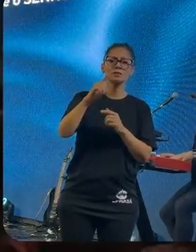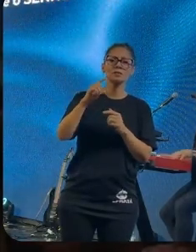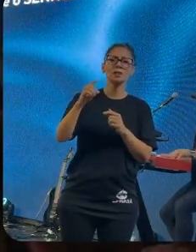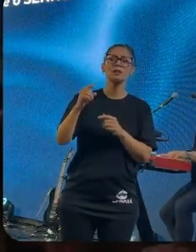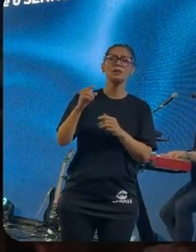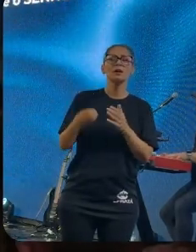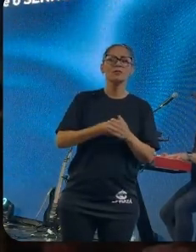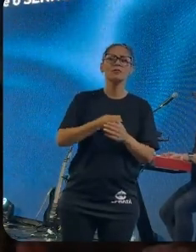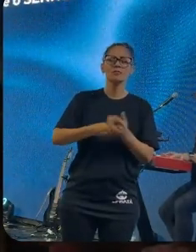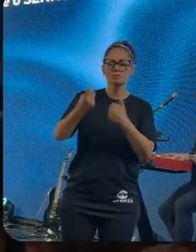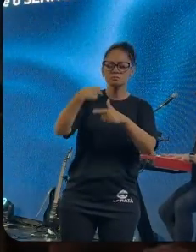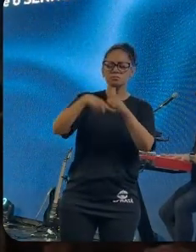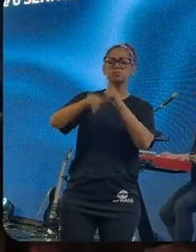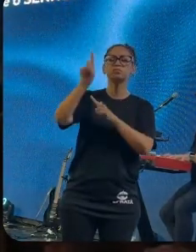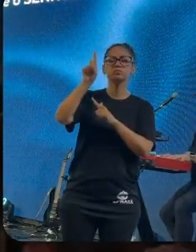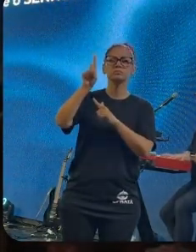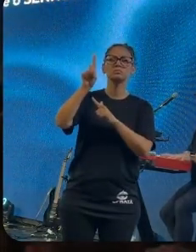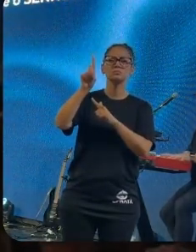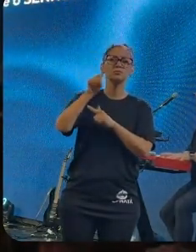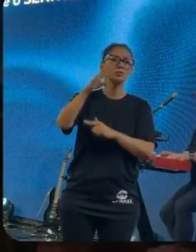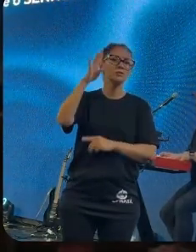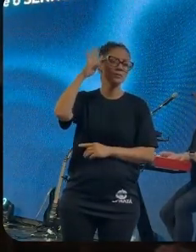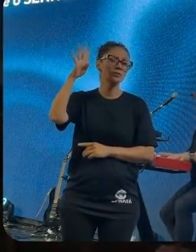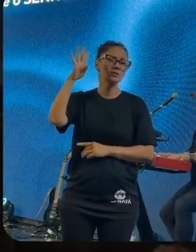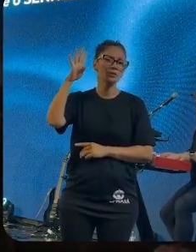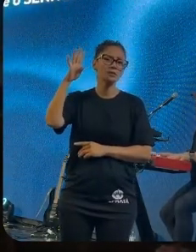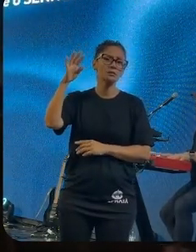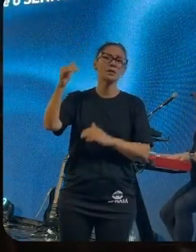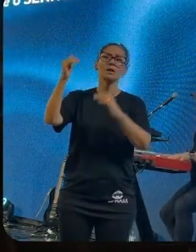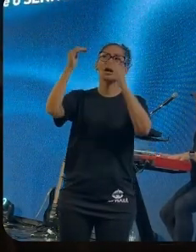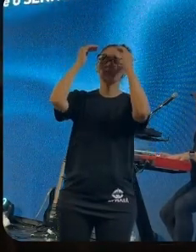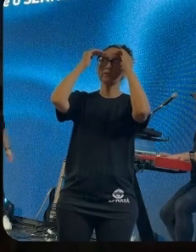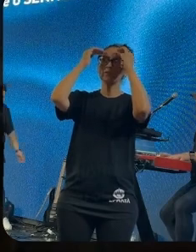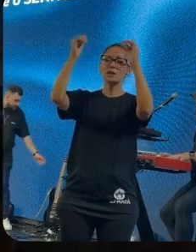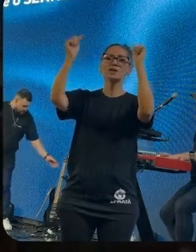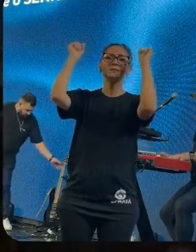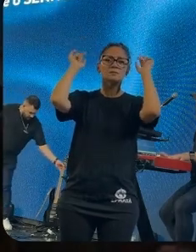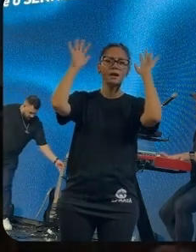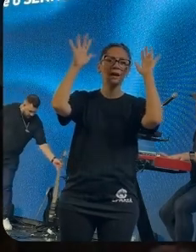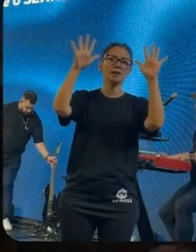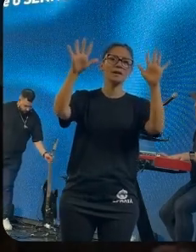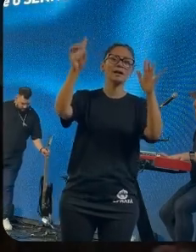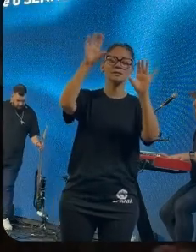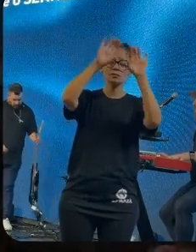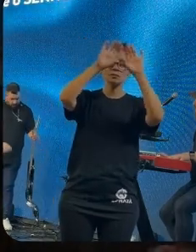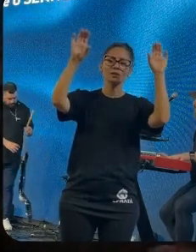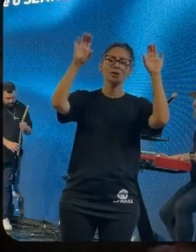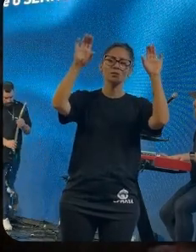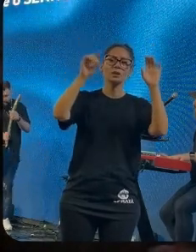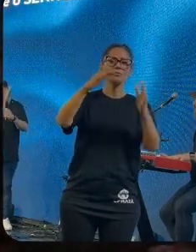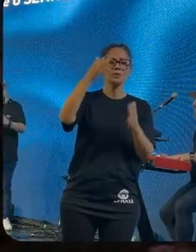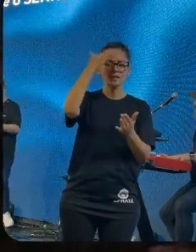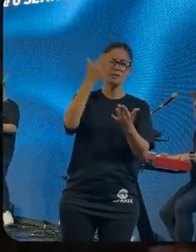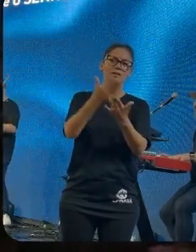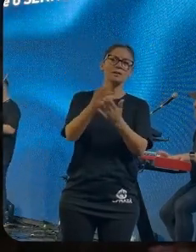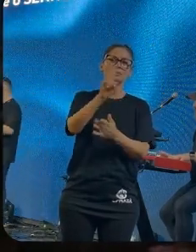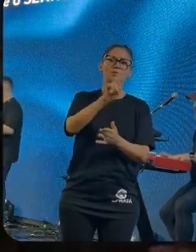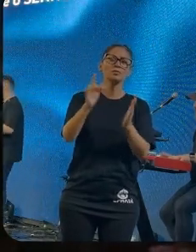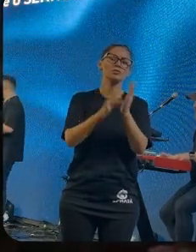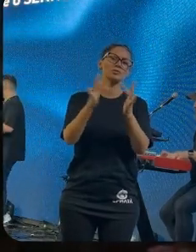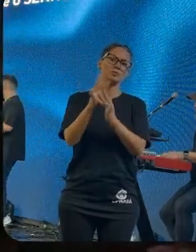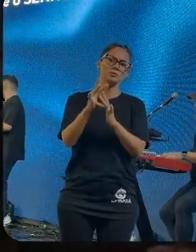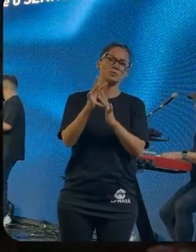mais de Deus. A tua obediência traz a graça do céu. Você crê nisso no nome de Jesus? Quando você caminha em